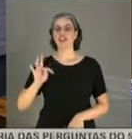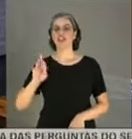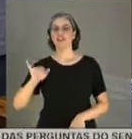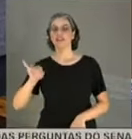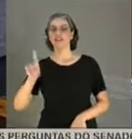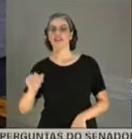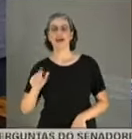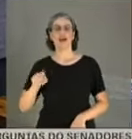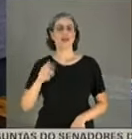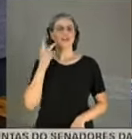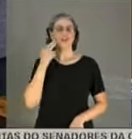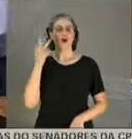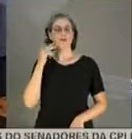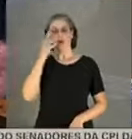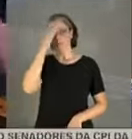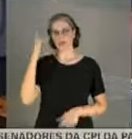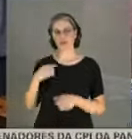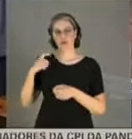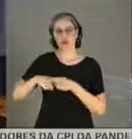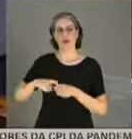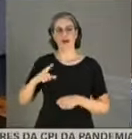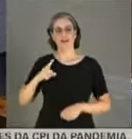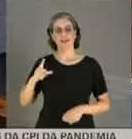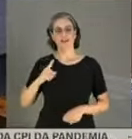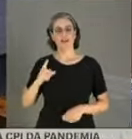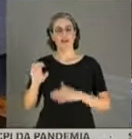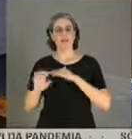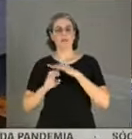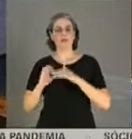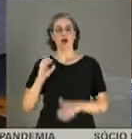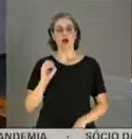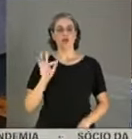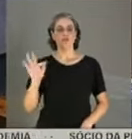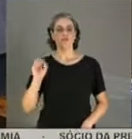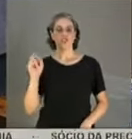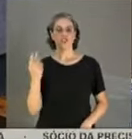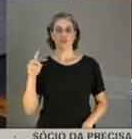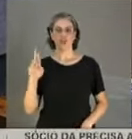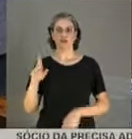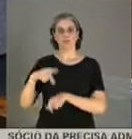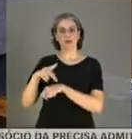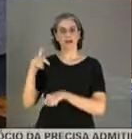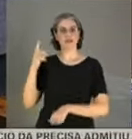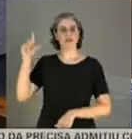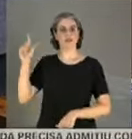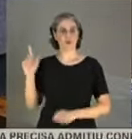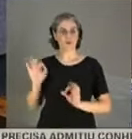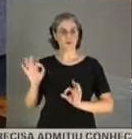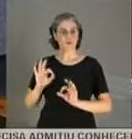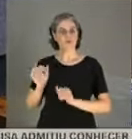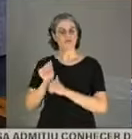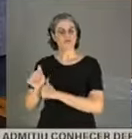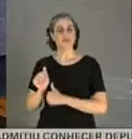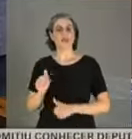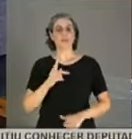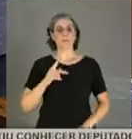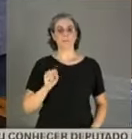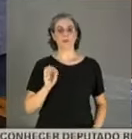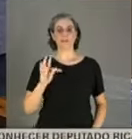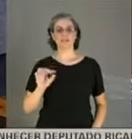os cotistas desses FIPs serem empresas offshore instaladas em paraísos fiscais. Postales envolvida